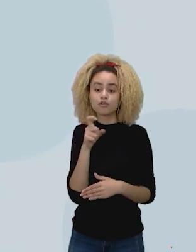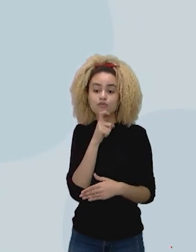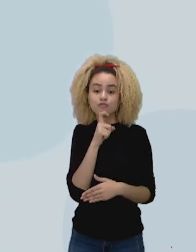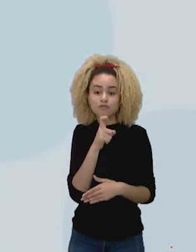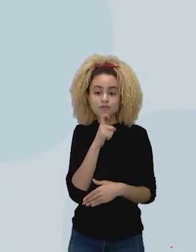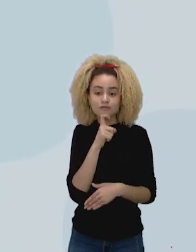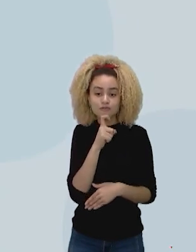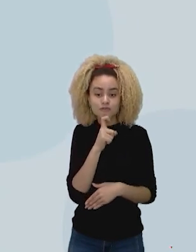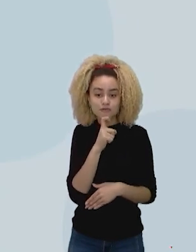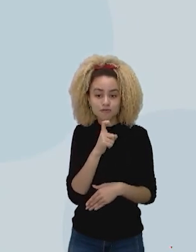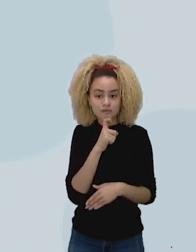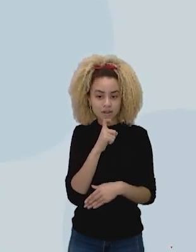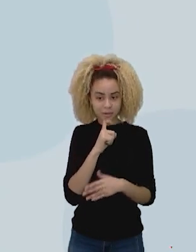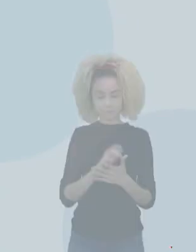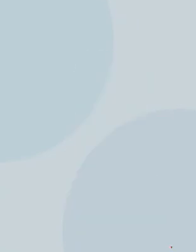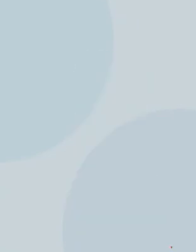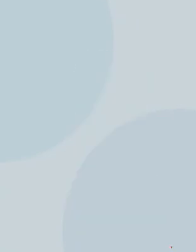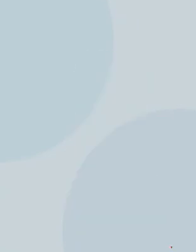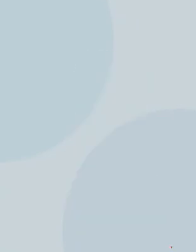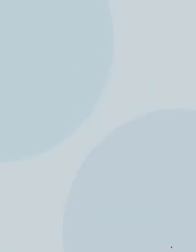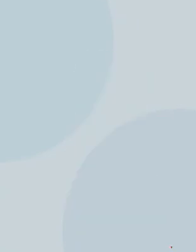lá.